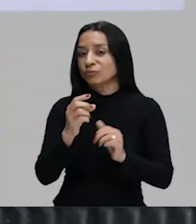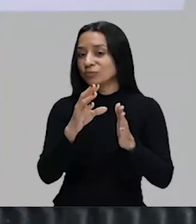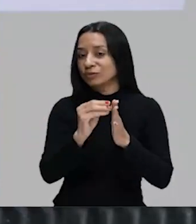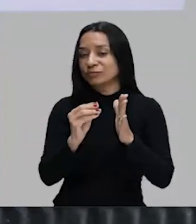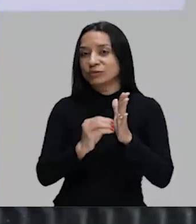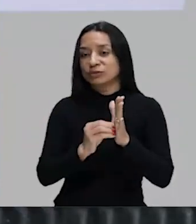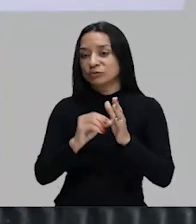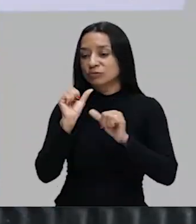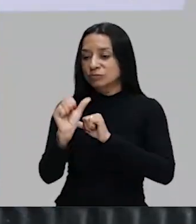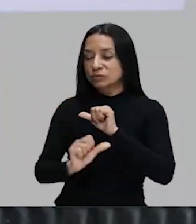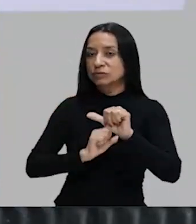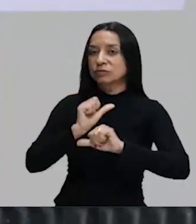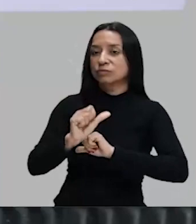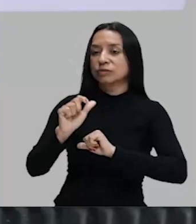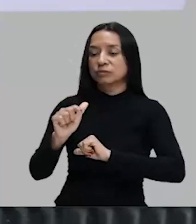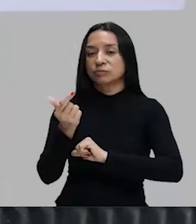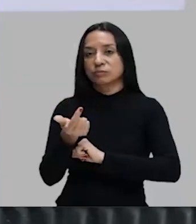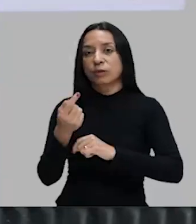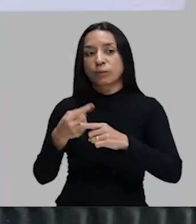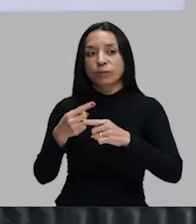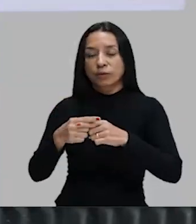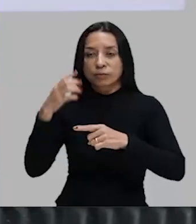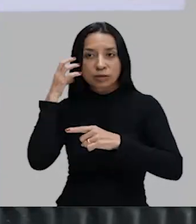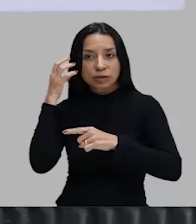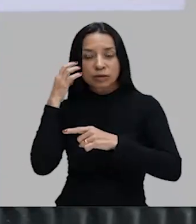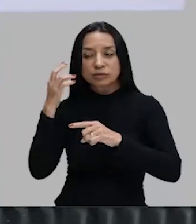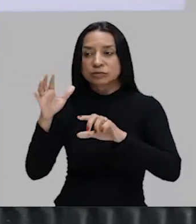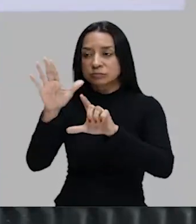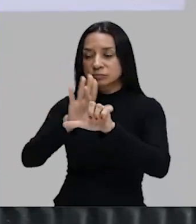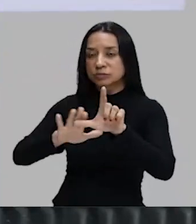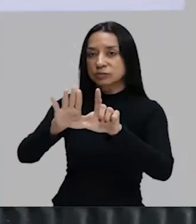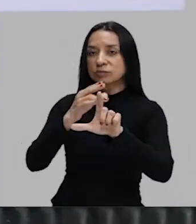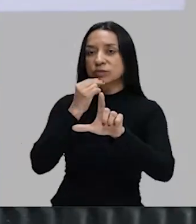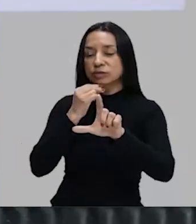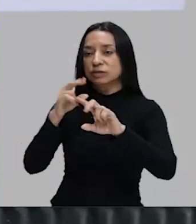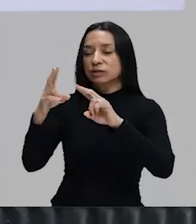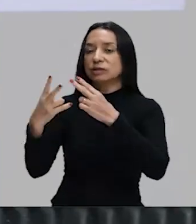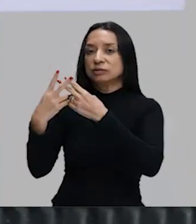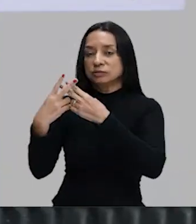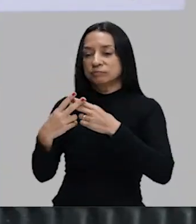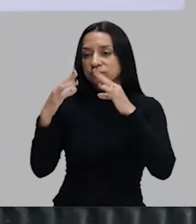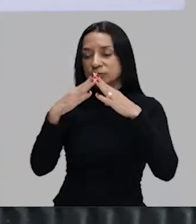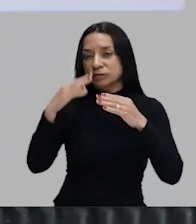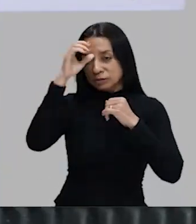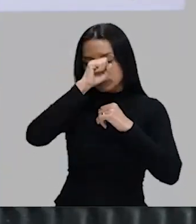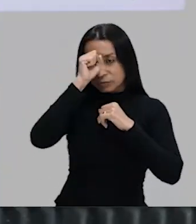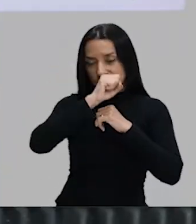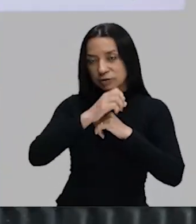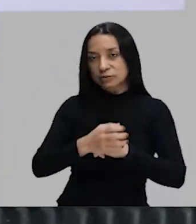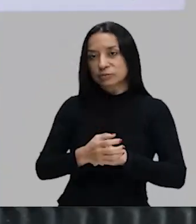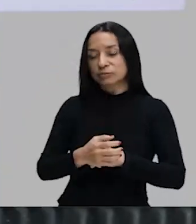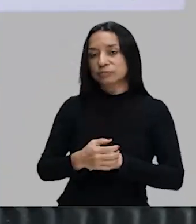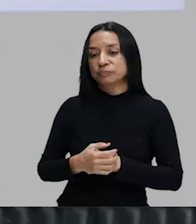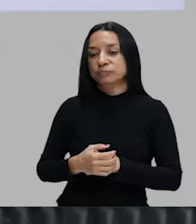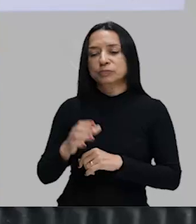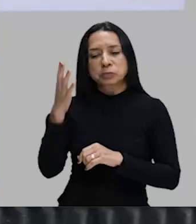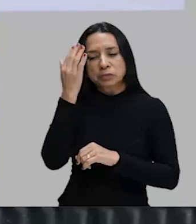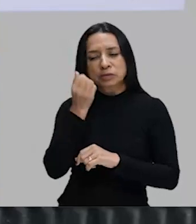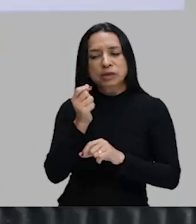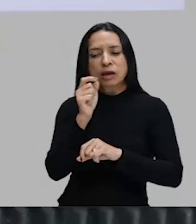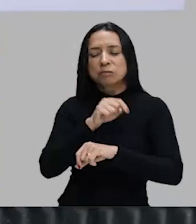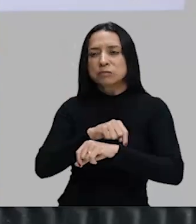nos acompanhar na nossa plataforma hashtag Fique em Casa Aprendendo no Spotify. Não sabe que hora